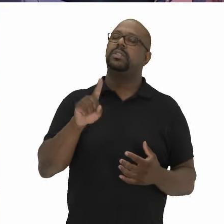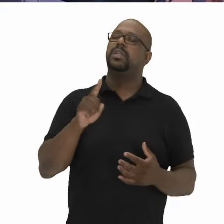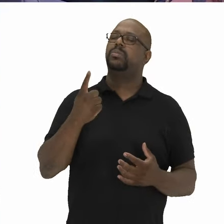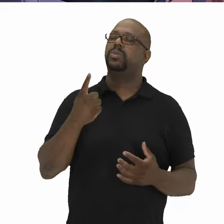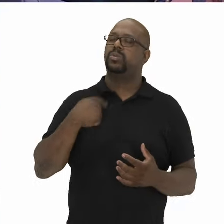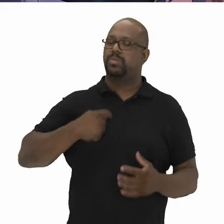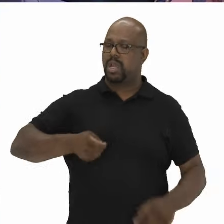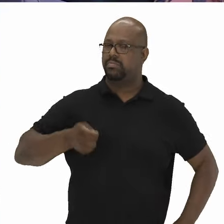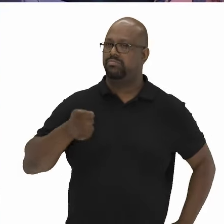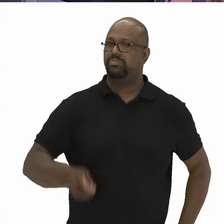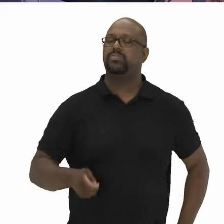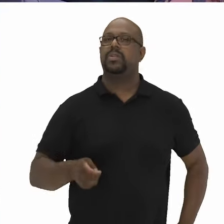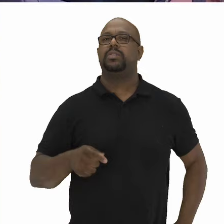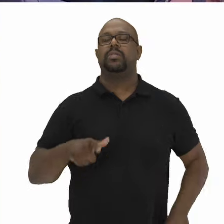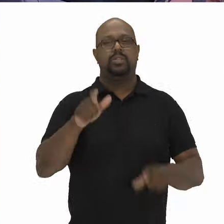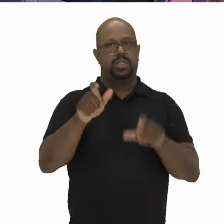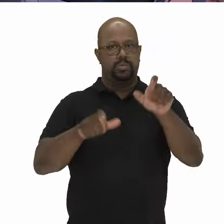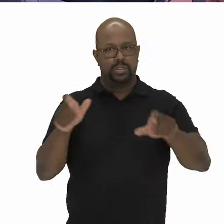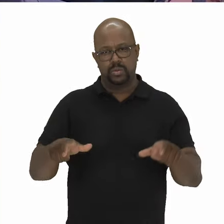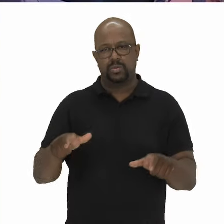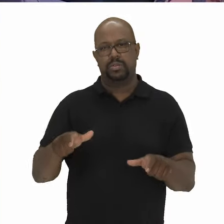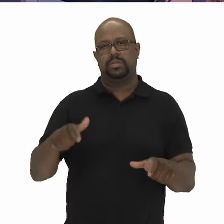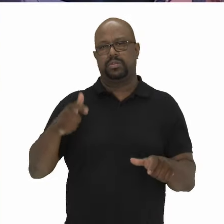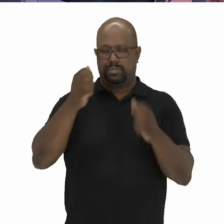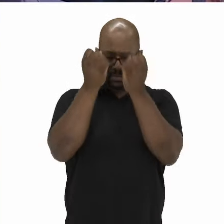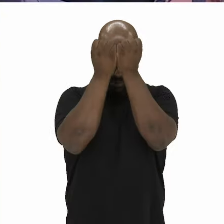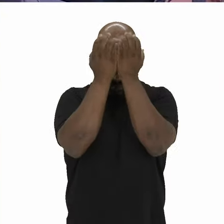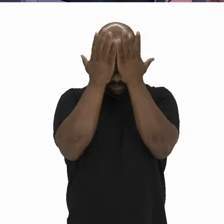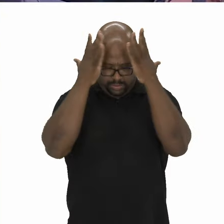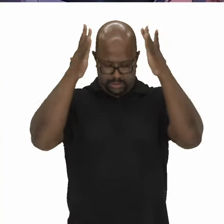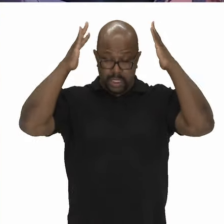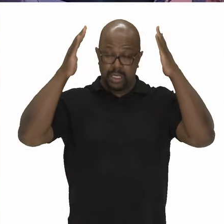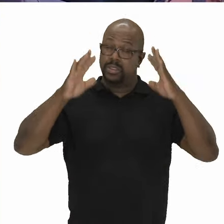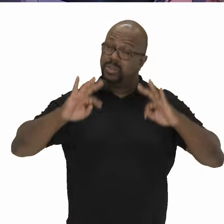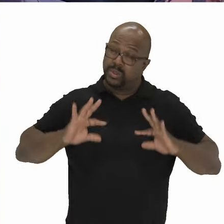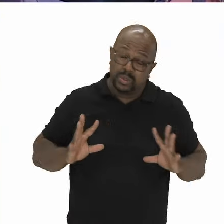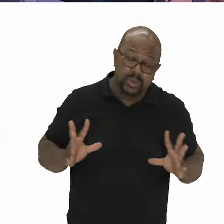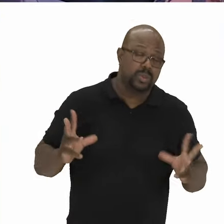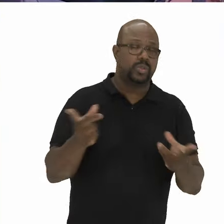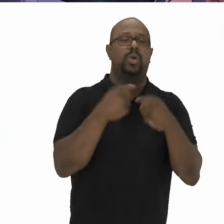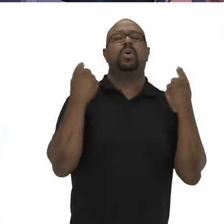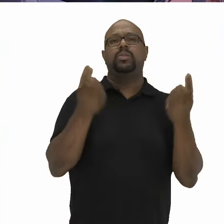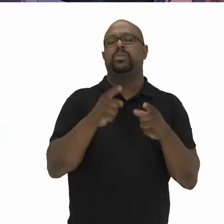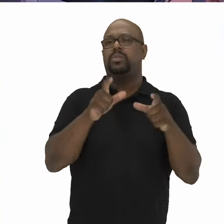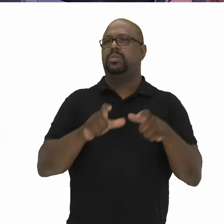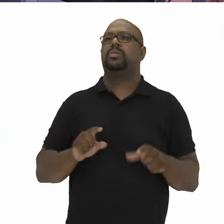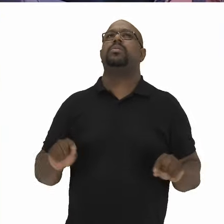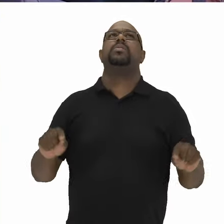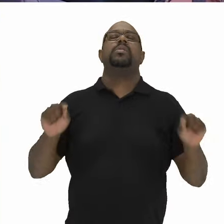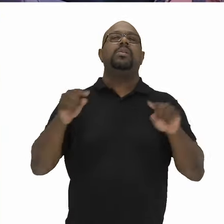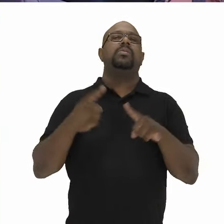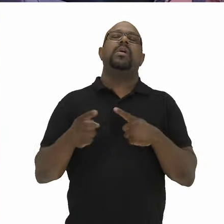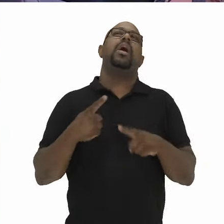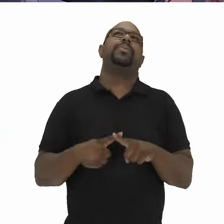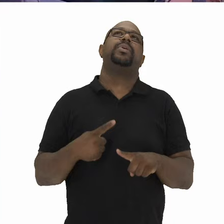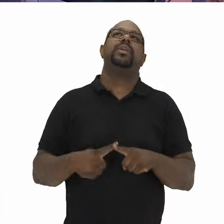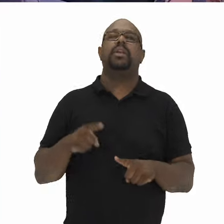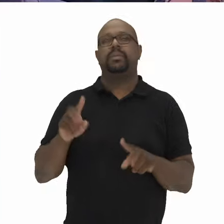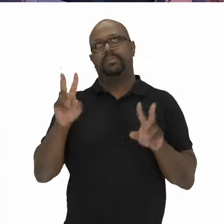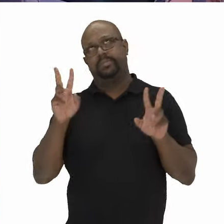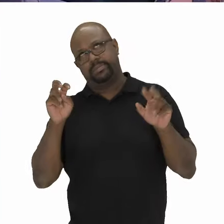termos uma afirmação das pessoas neurodiversas em todos os ambientes né porque não é porque